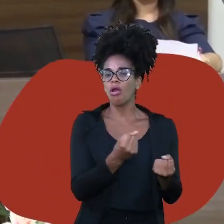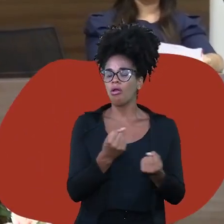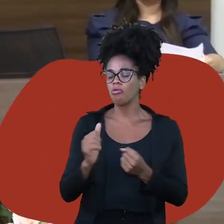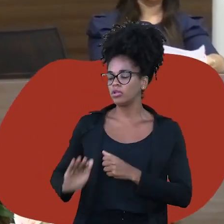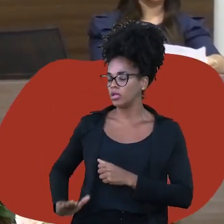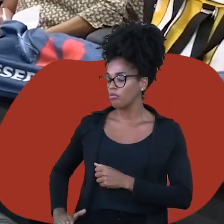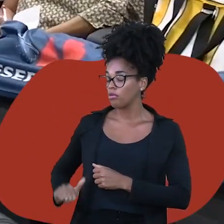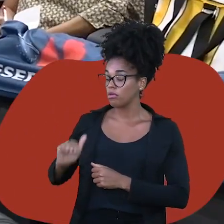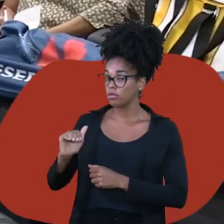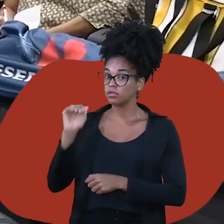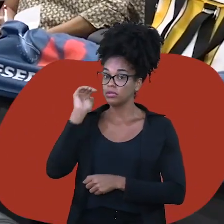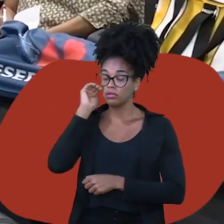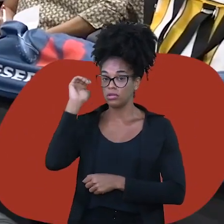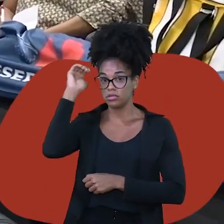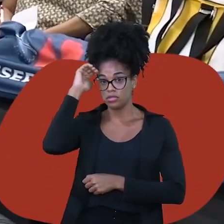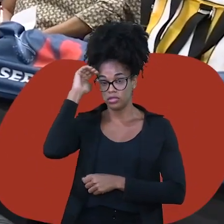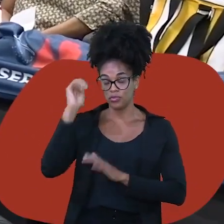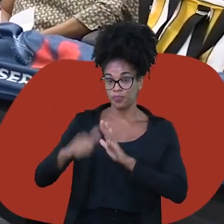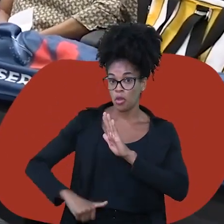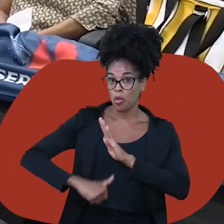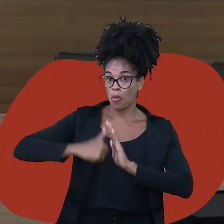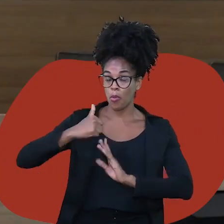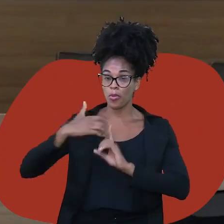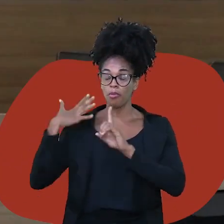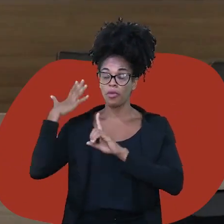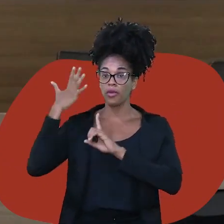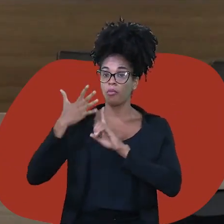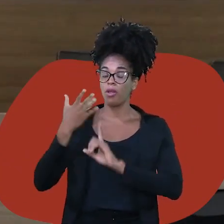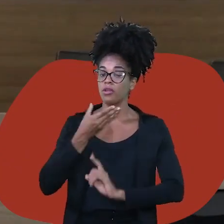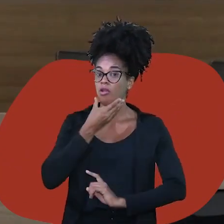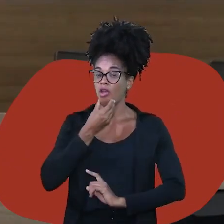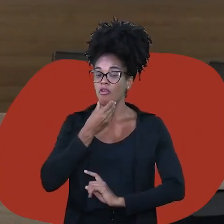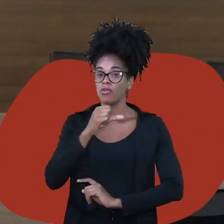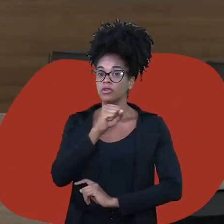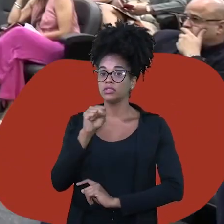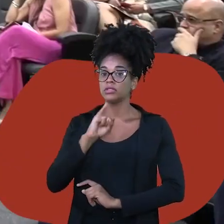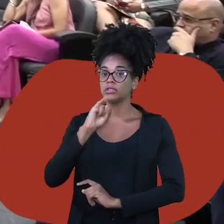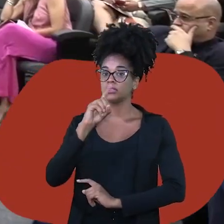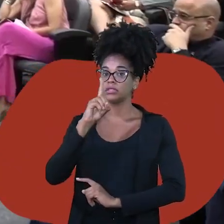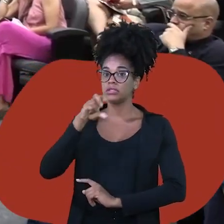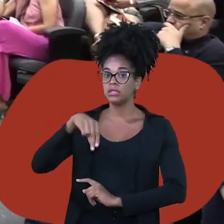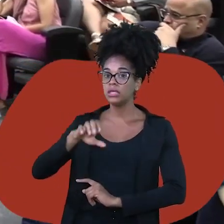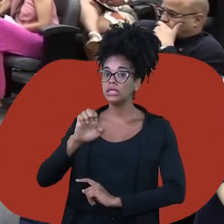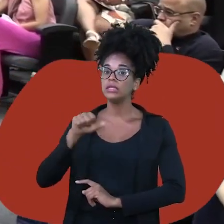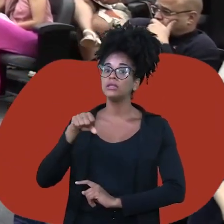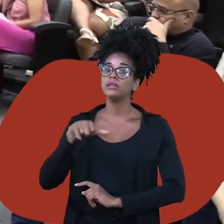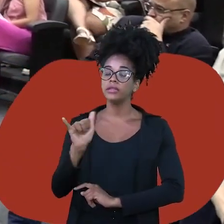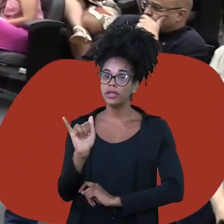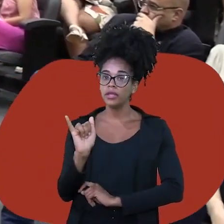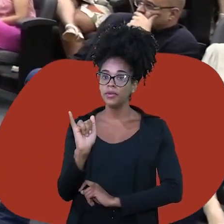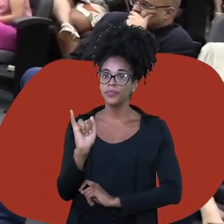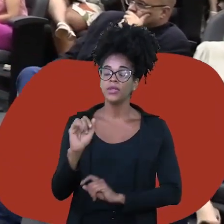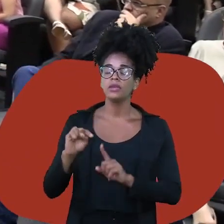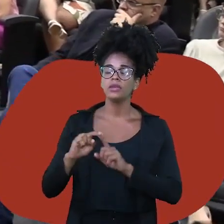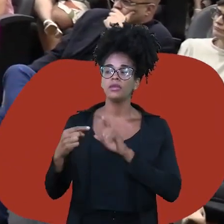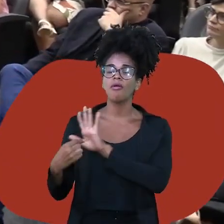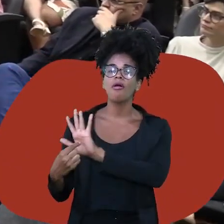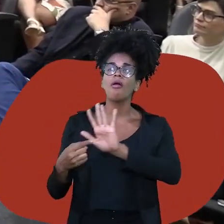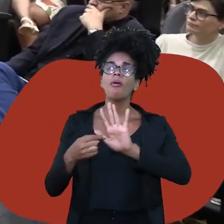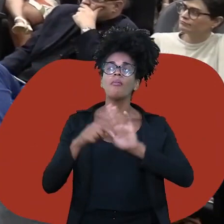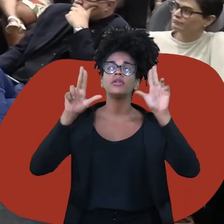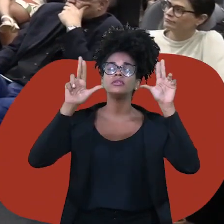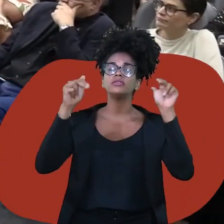adolescente. O primeiro palestrante do dia foi Sidney Fiore Júnior, promotor de justiça do Ministério Público